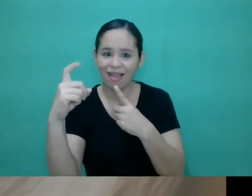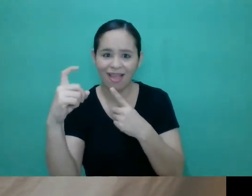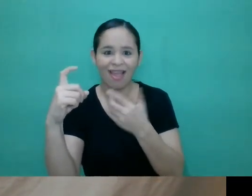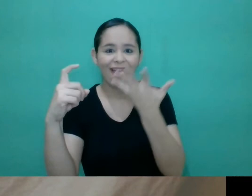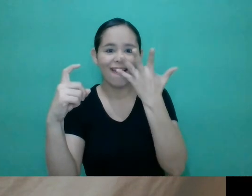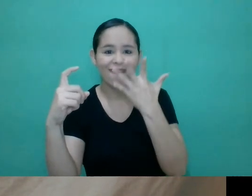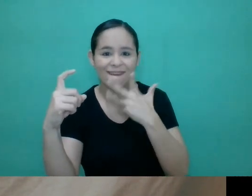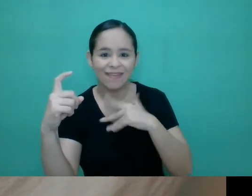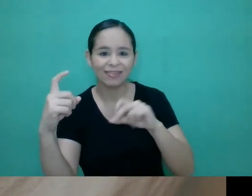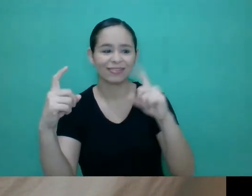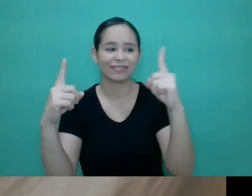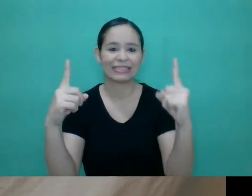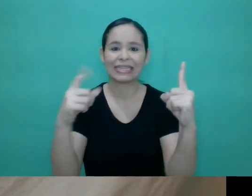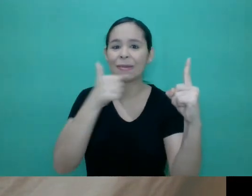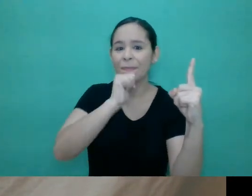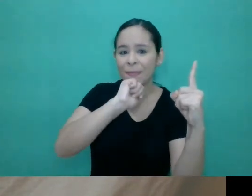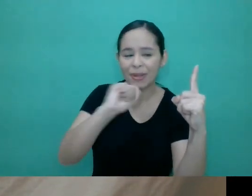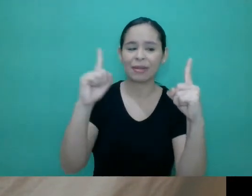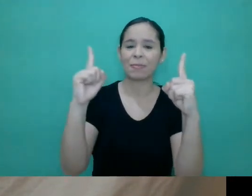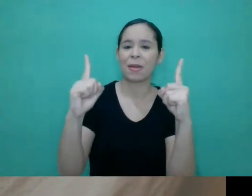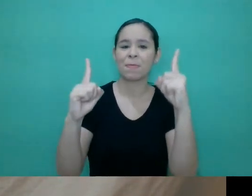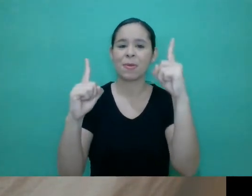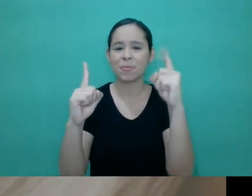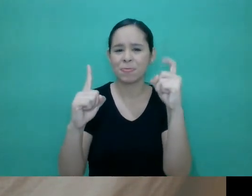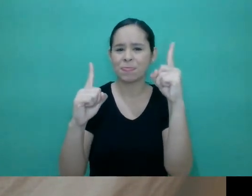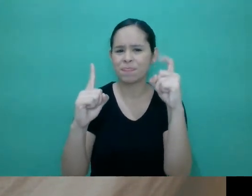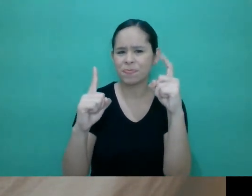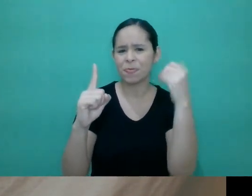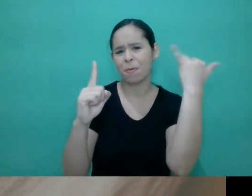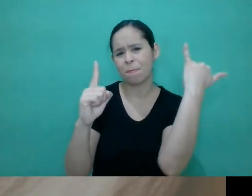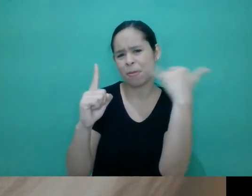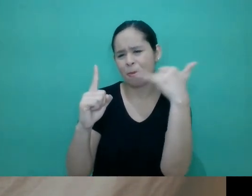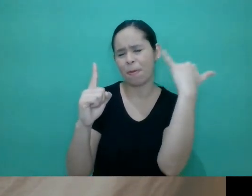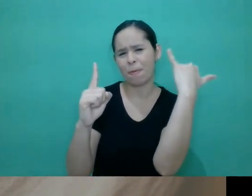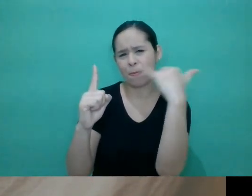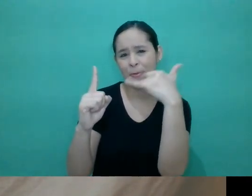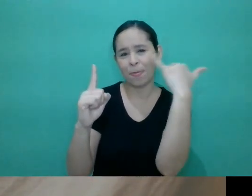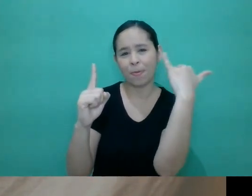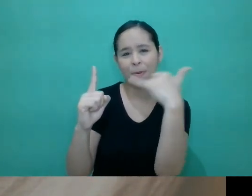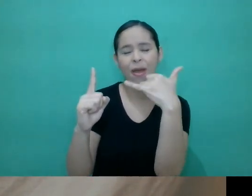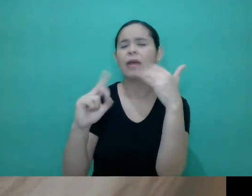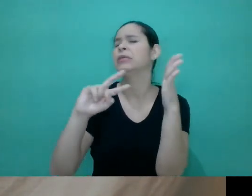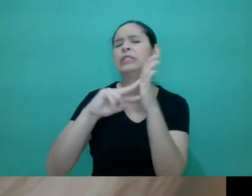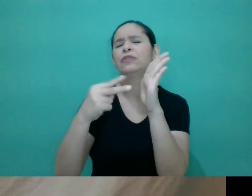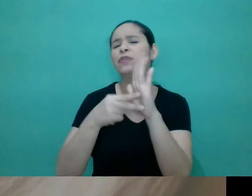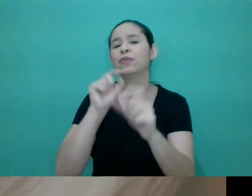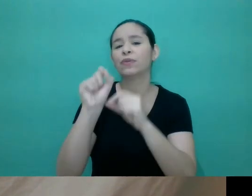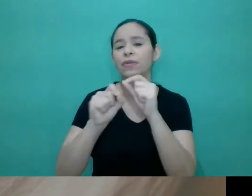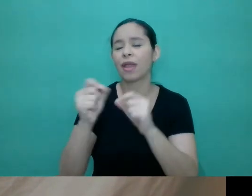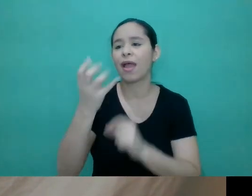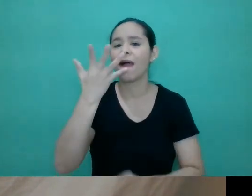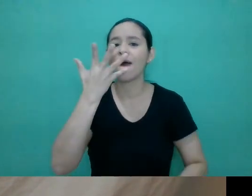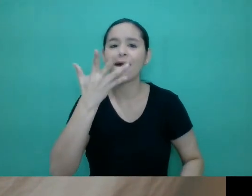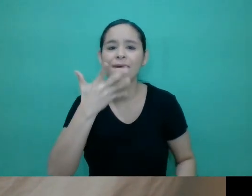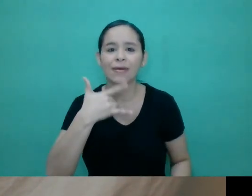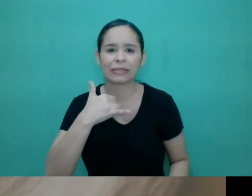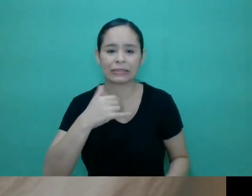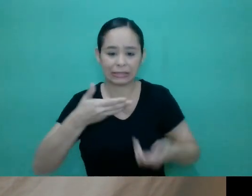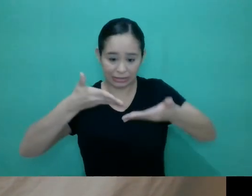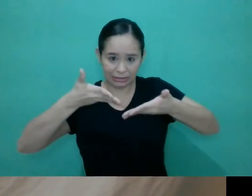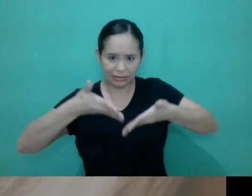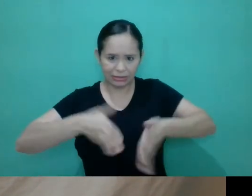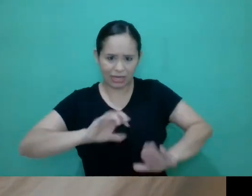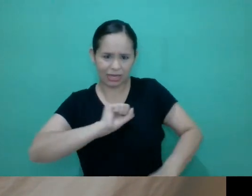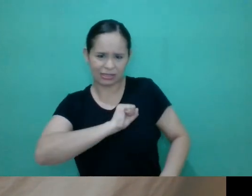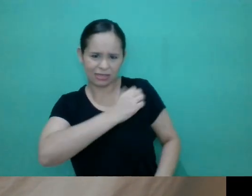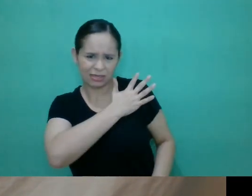criança, significa, traz esse significado no ensaio de que a criança não nasce racista, de que